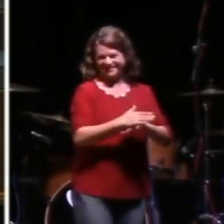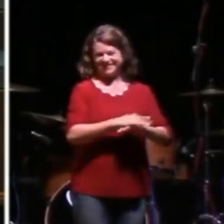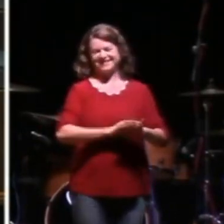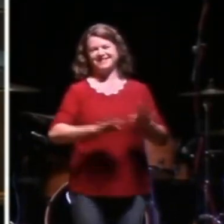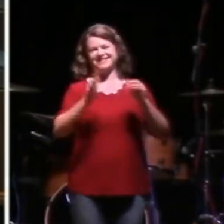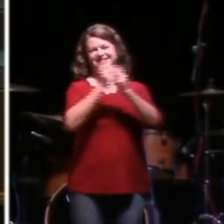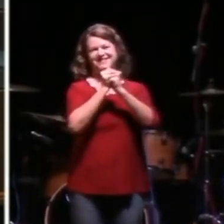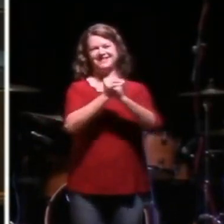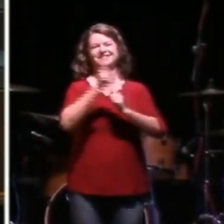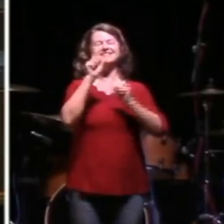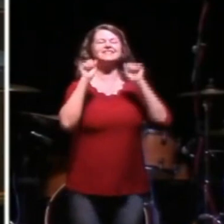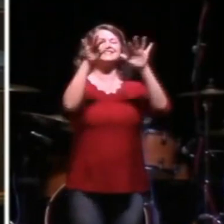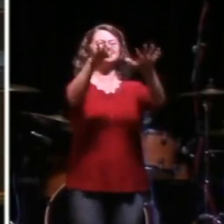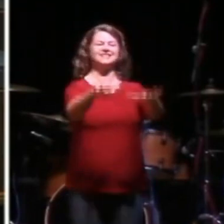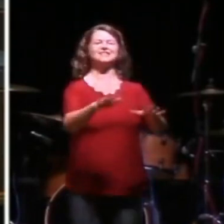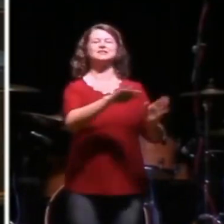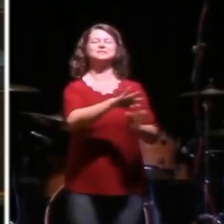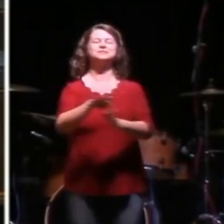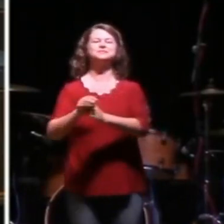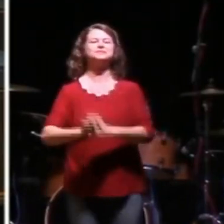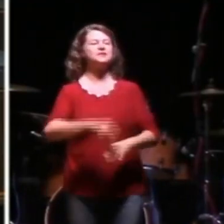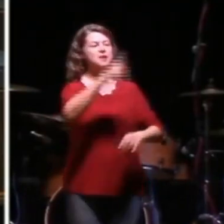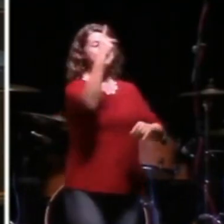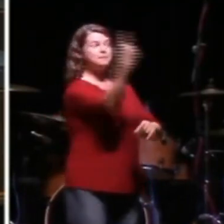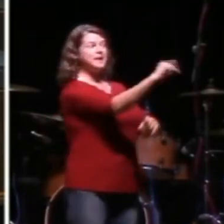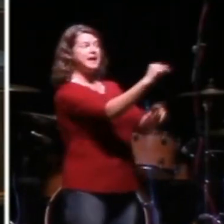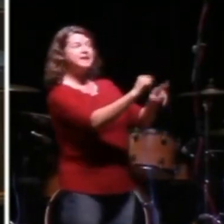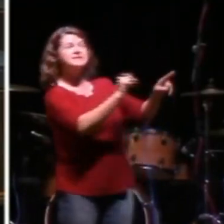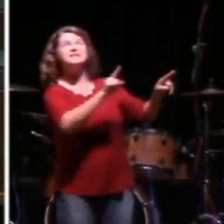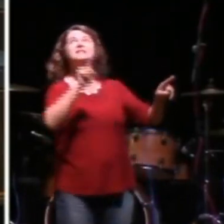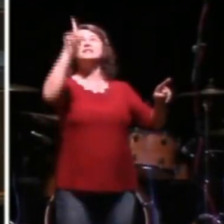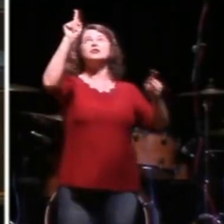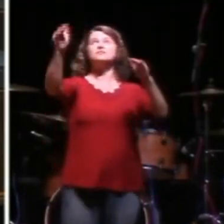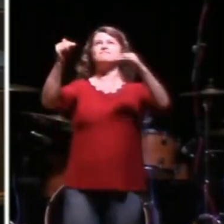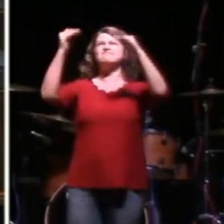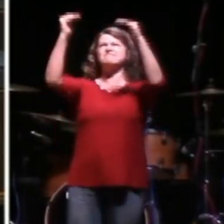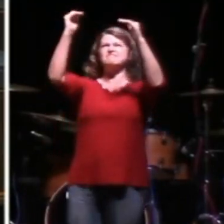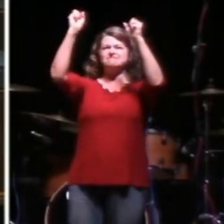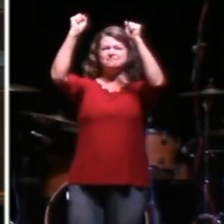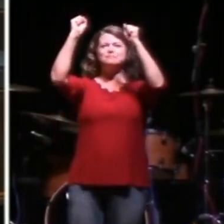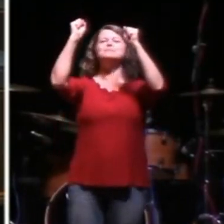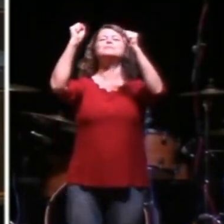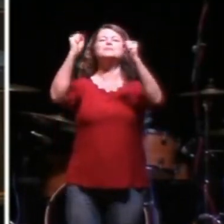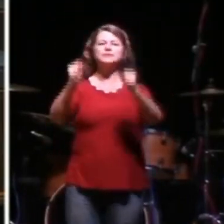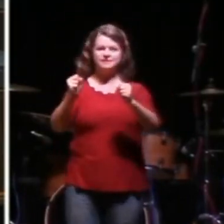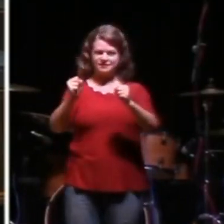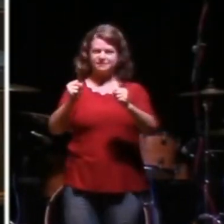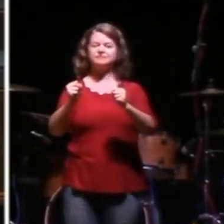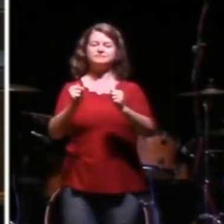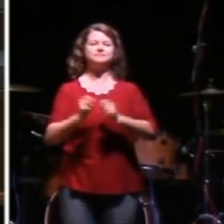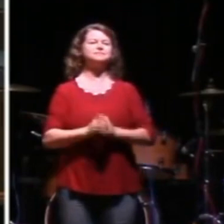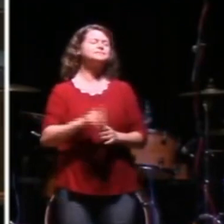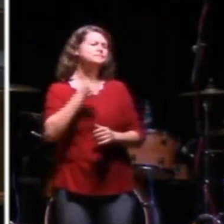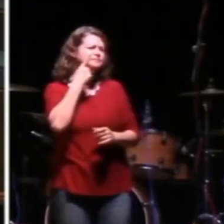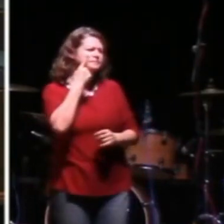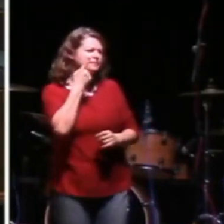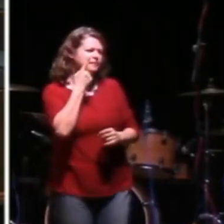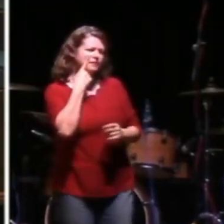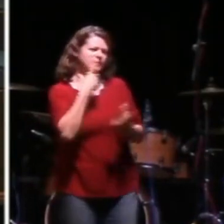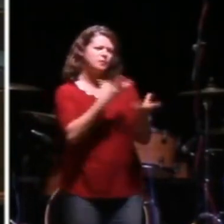e vamos lá o poder de deus sobre as pragas a muito tem se perguntado pastor